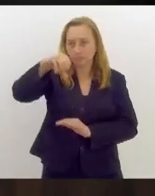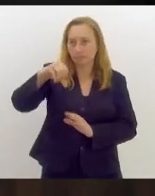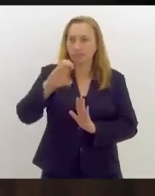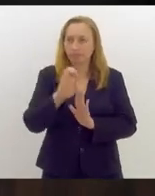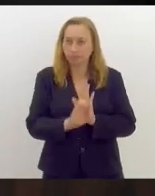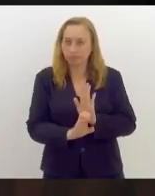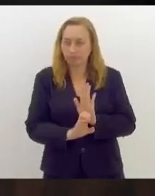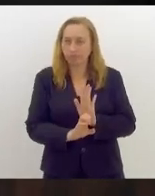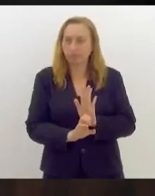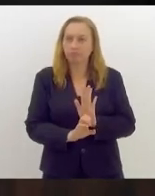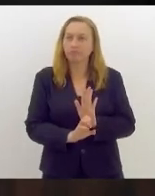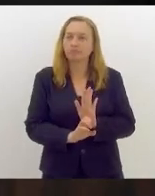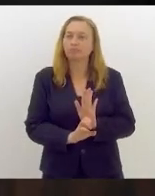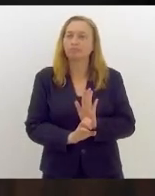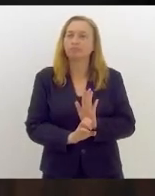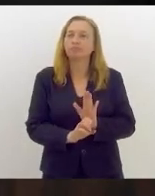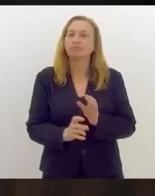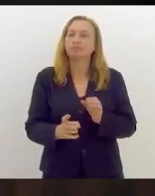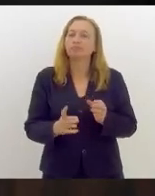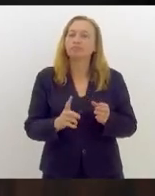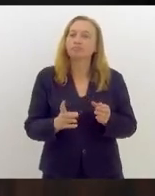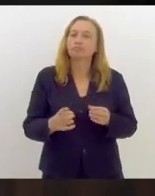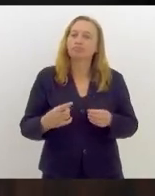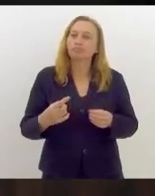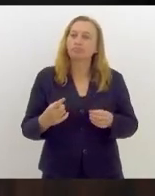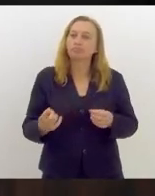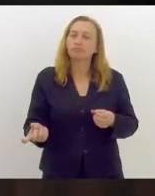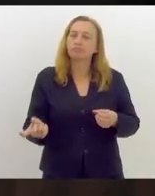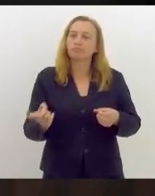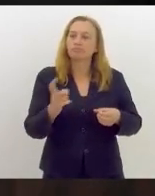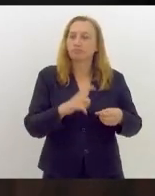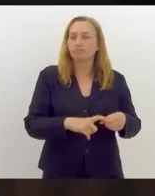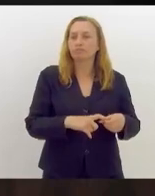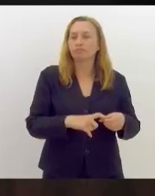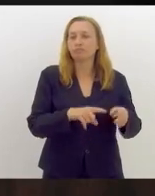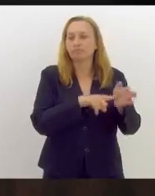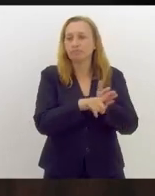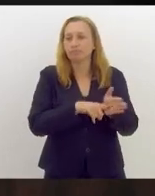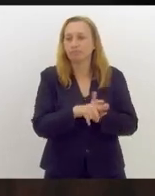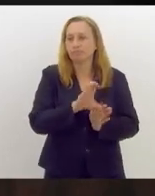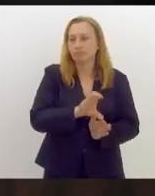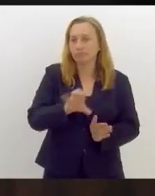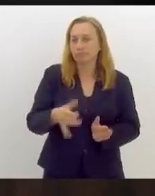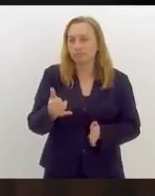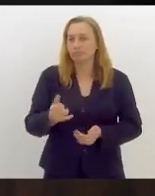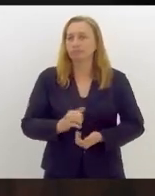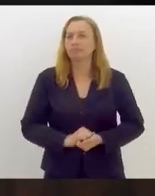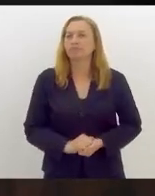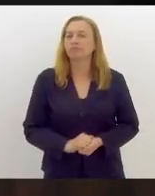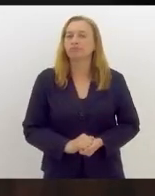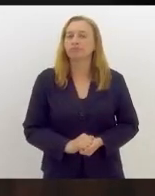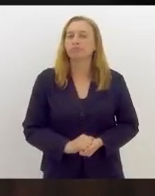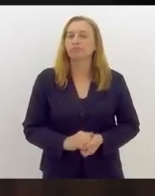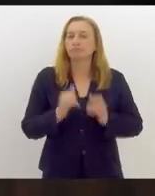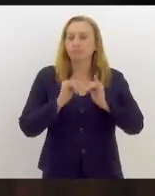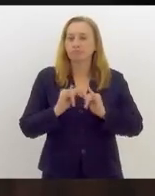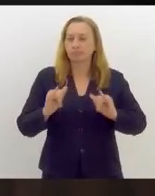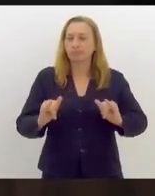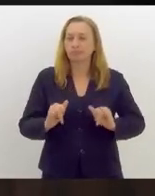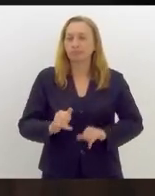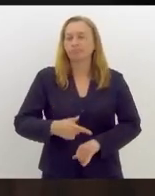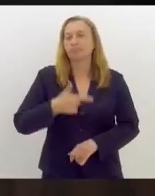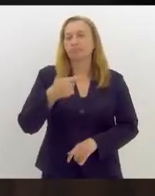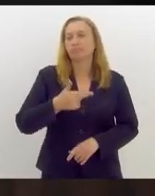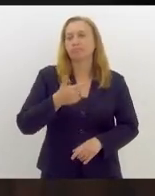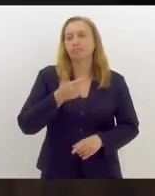e o mesmo será remetido para análise da ccj anunciam tramitação